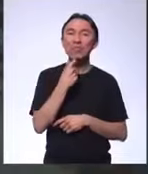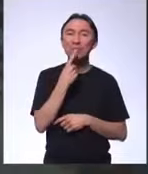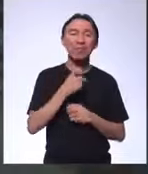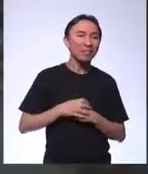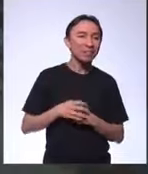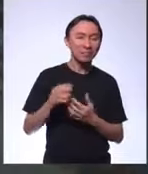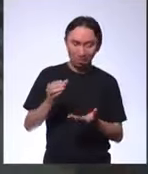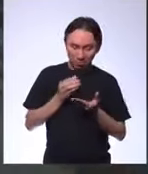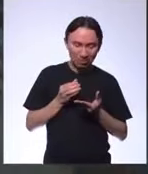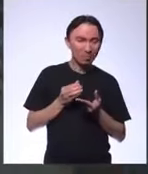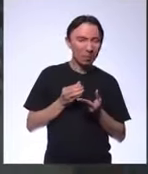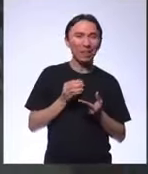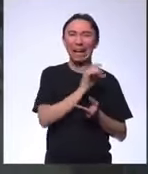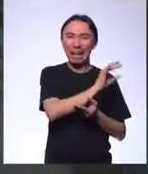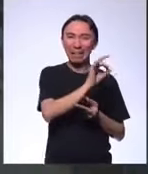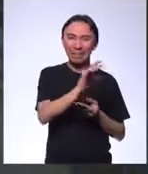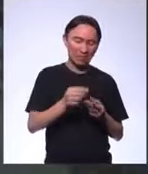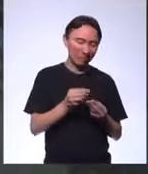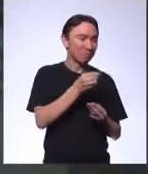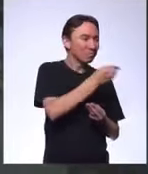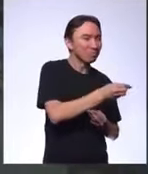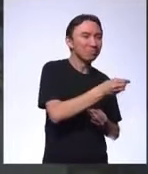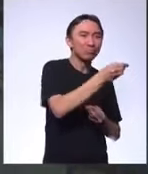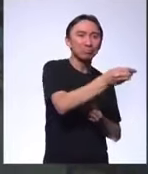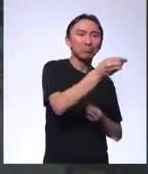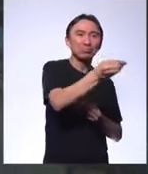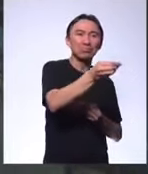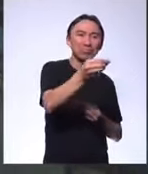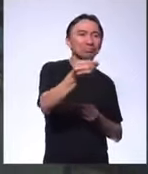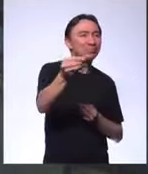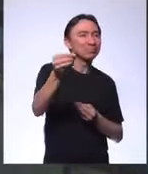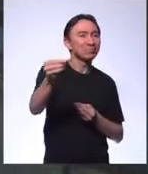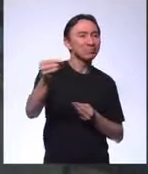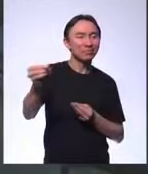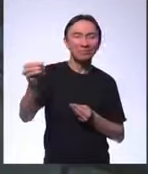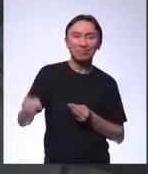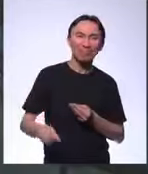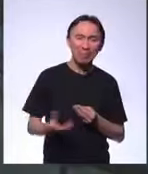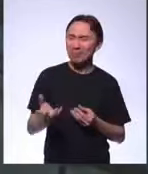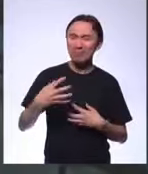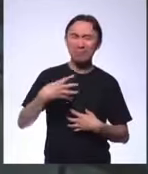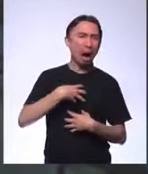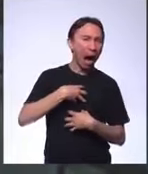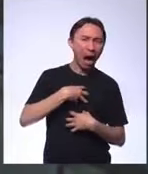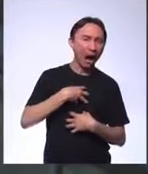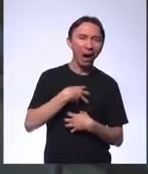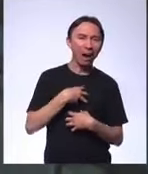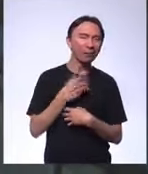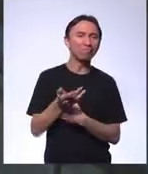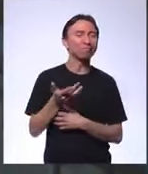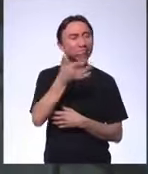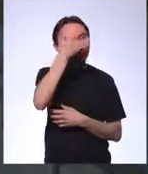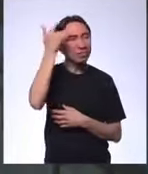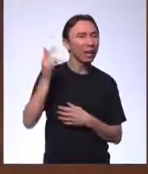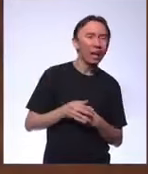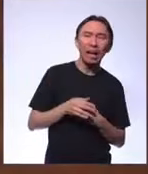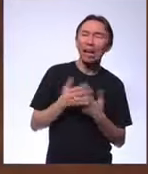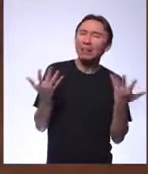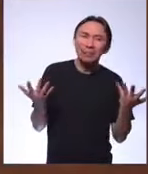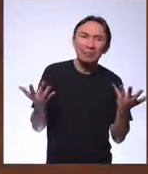fui distribuindo os cravos pelas celas e isso foi muito marcante, porque as pessoas, assim, uma coisa é